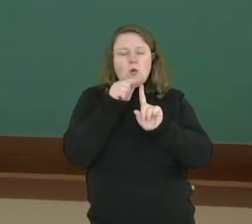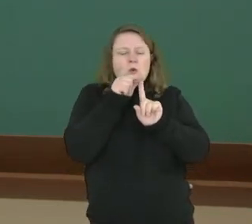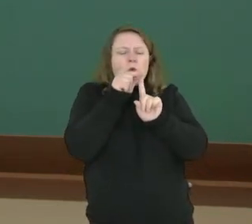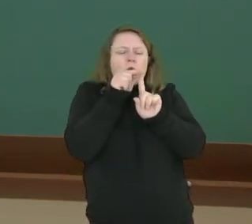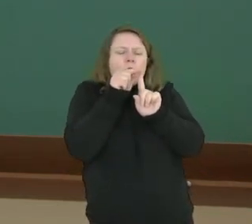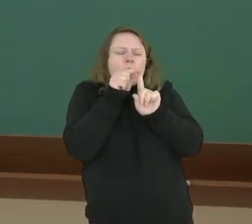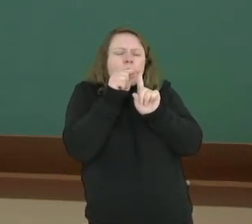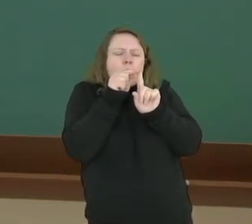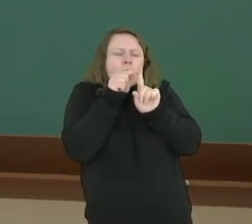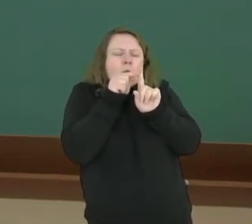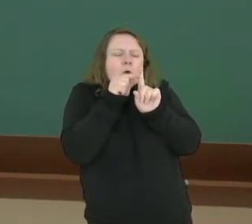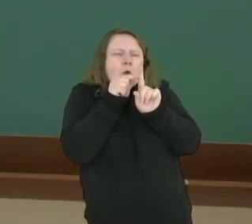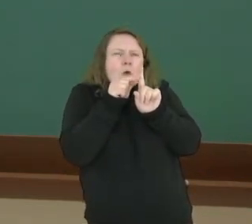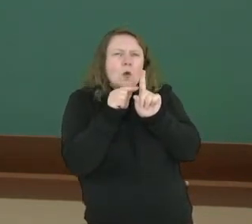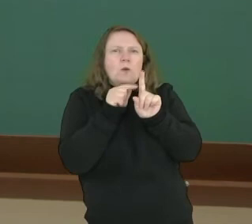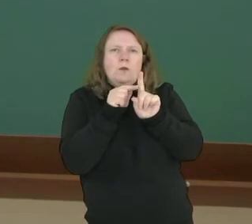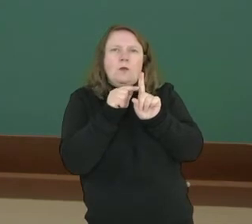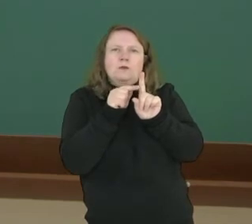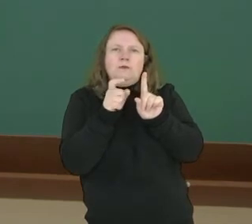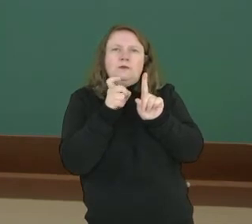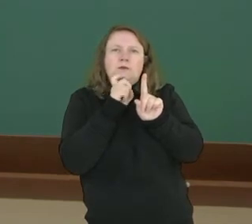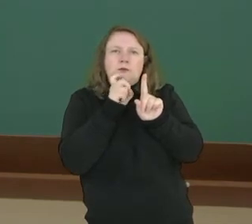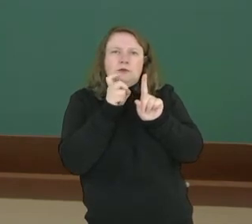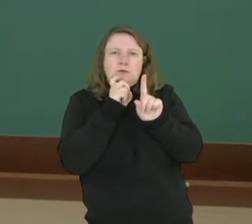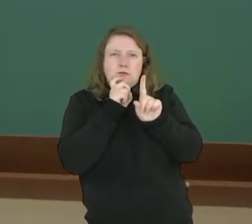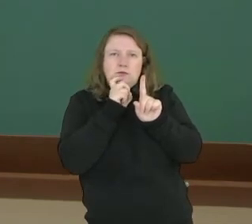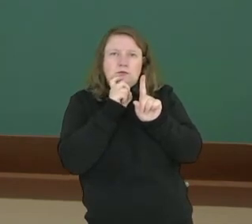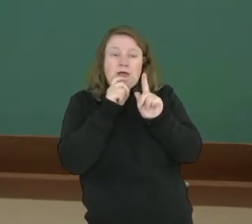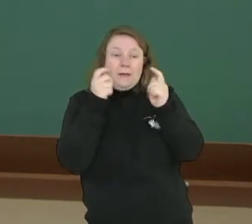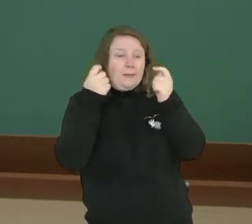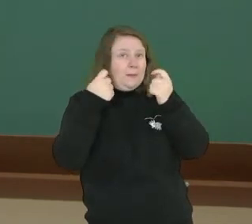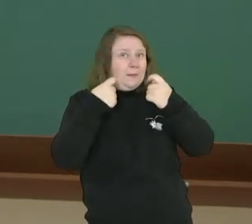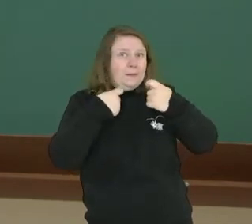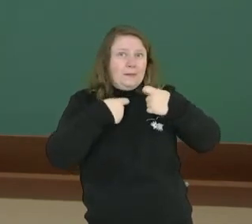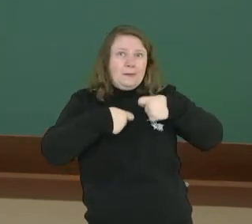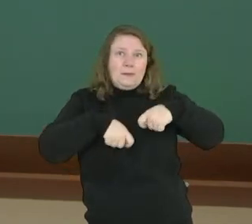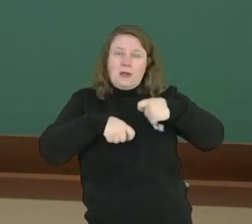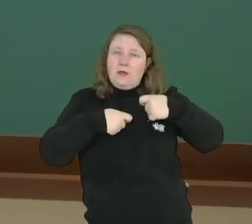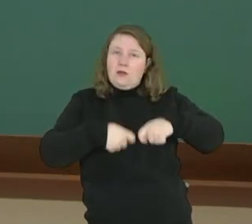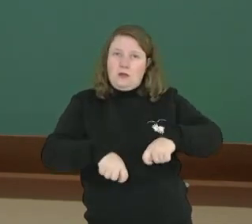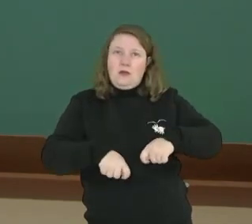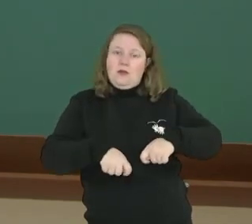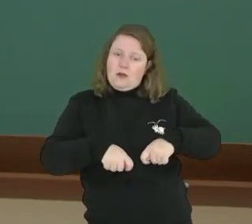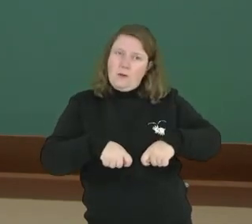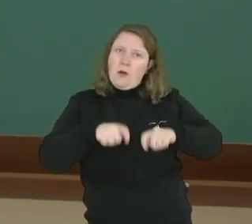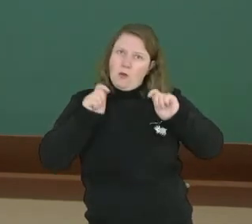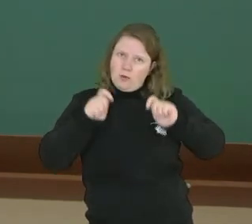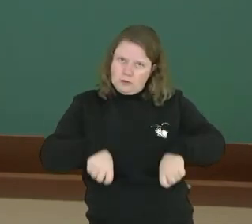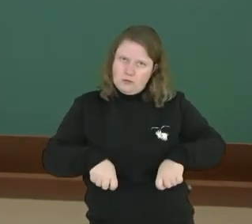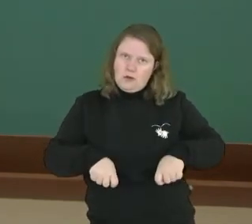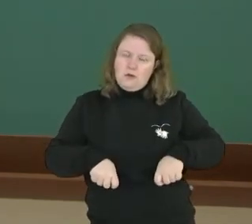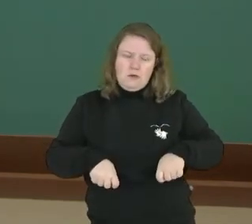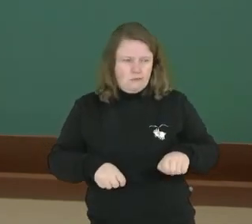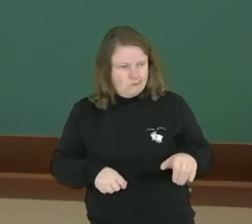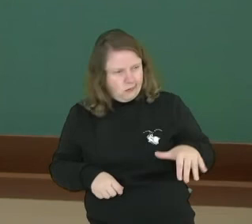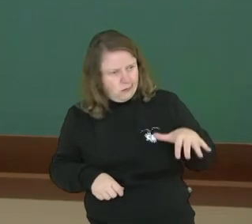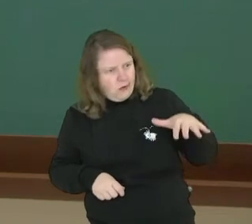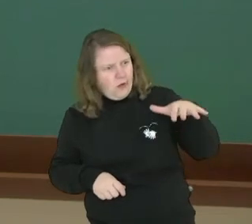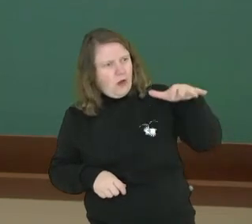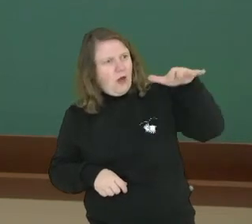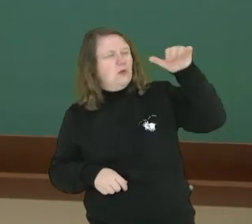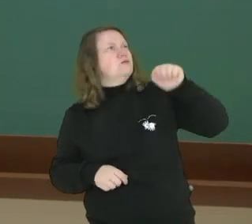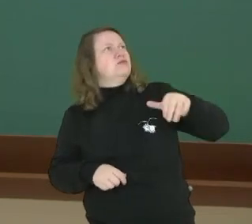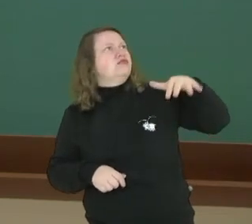mais baixas. Então é uma condição natural para o desenvolvimento da mata de